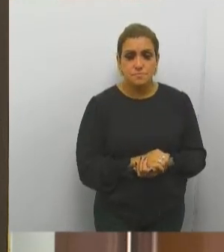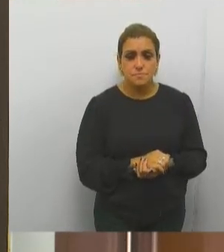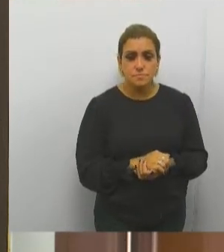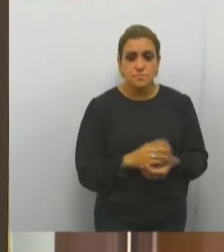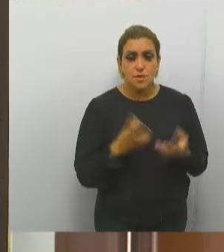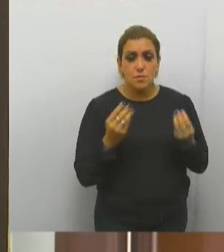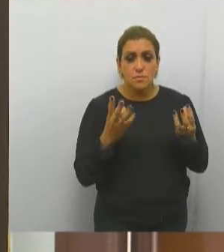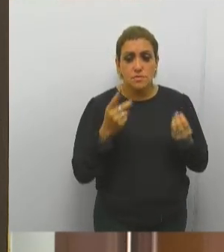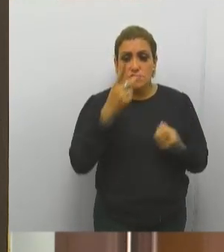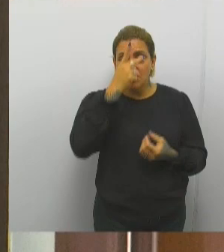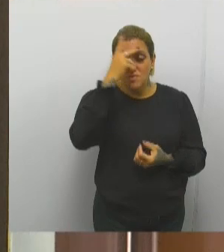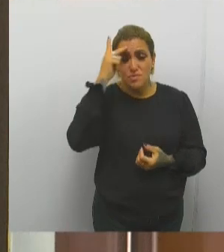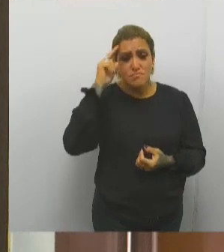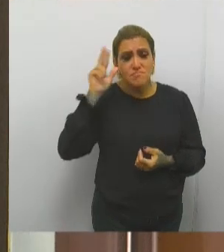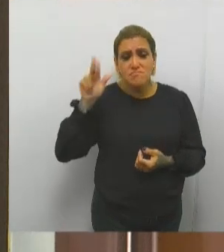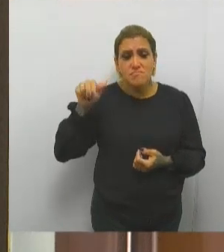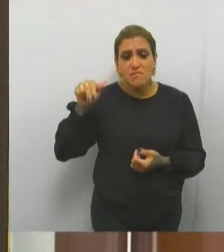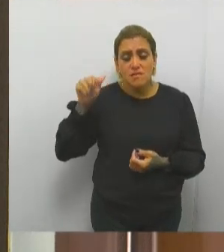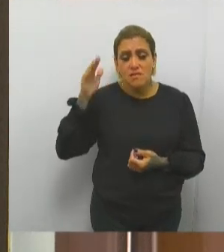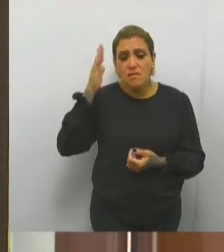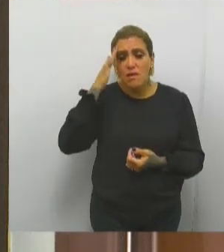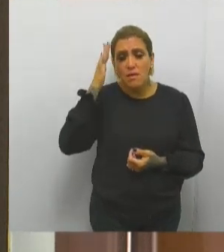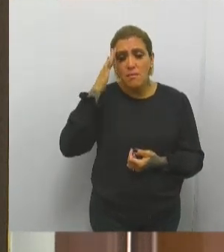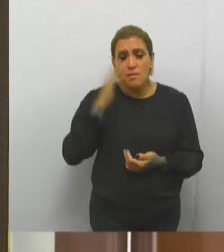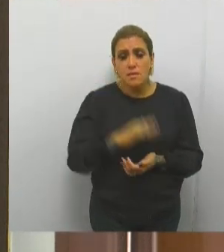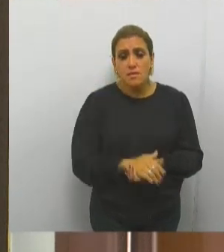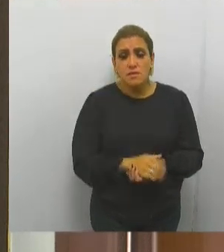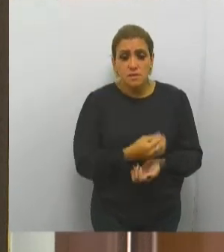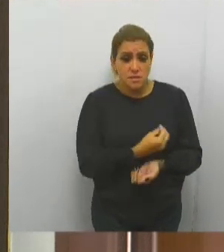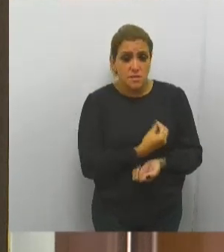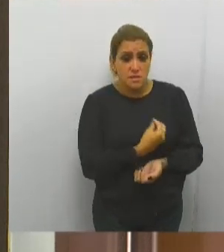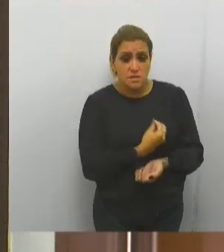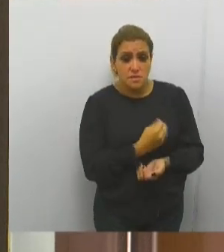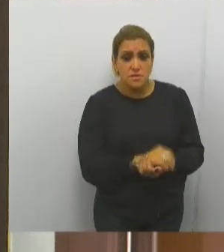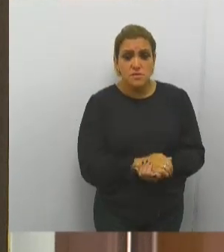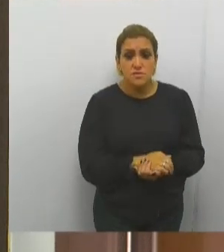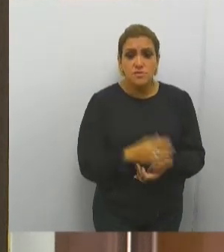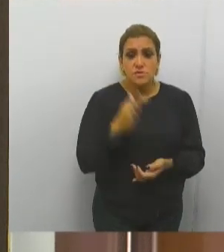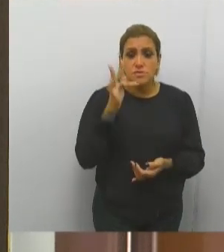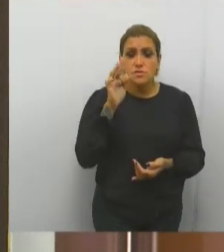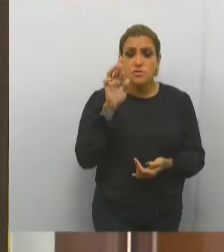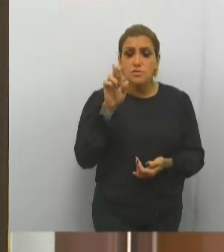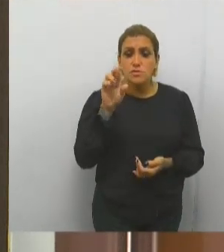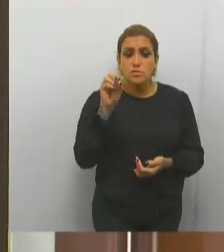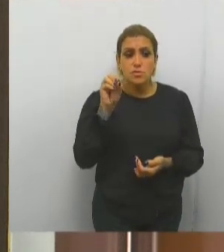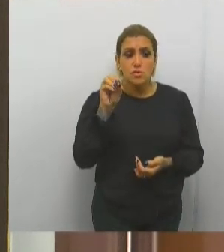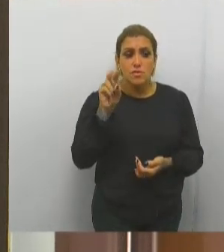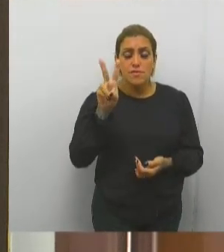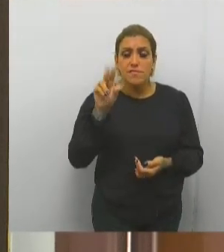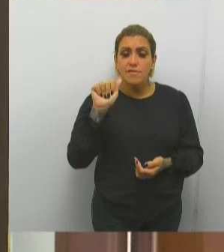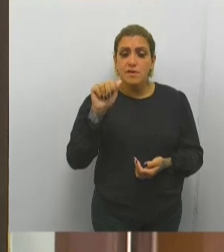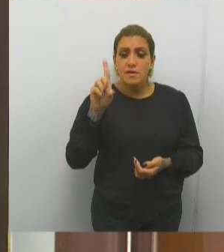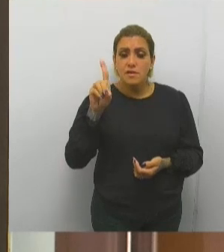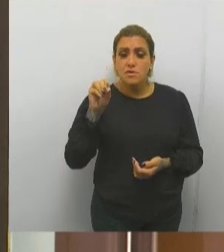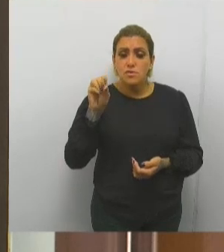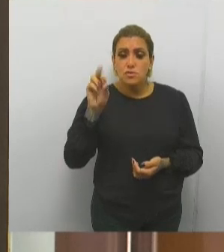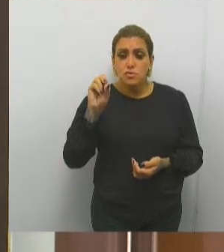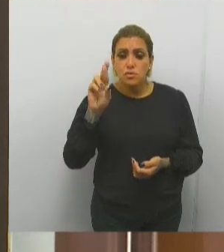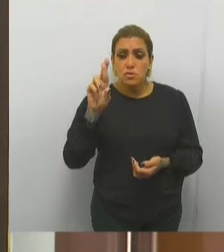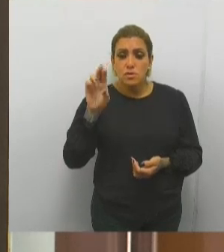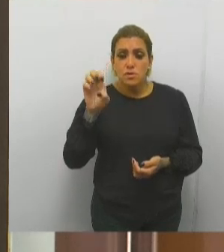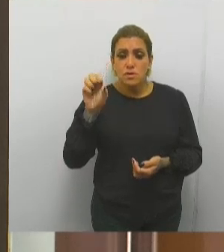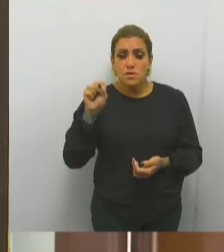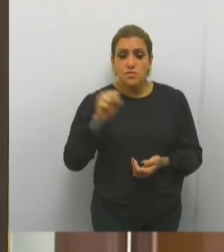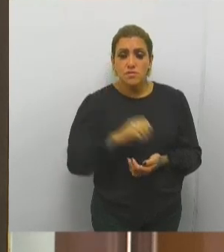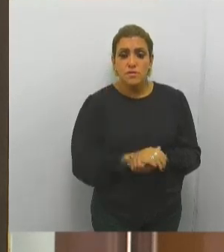Muitas pessoas nem sabem que existem trovadores aqui em Angra. Muitas pessoas nem sabem que a gente tem